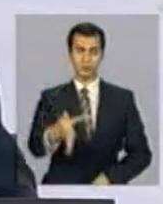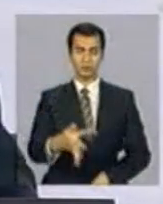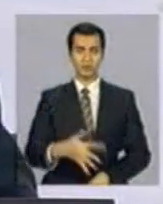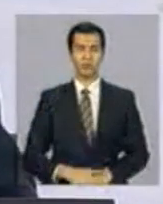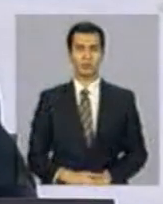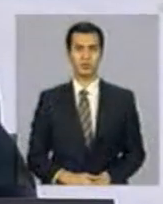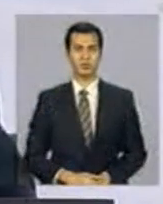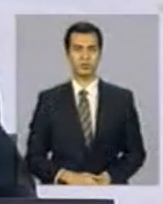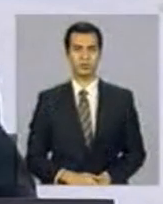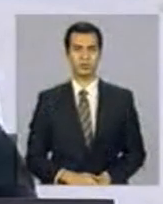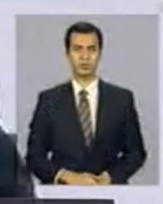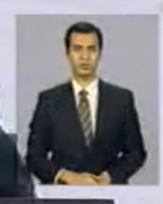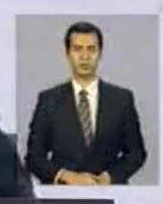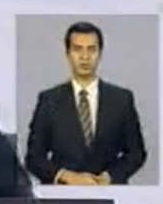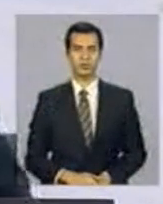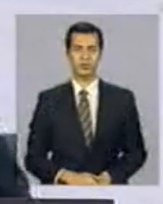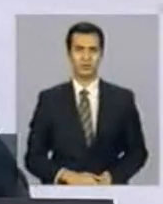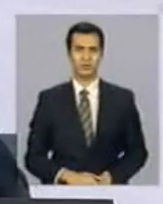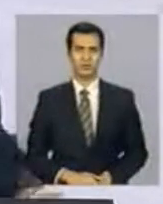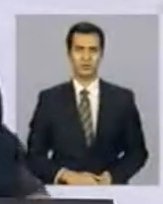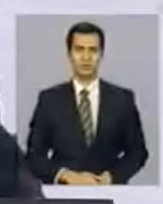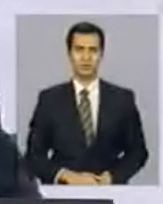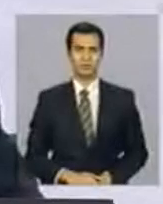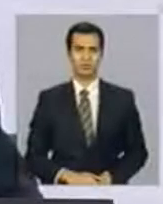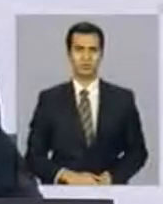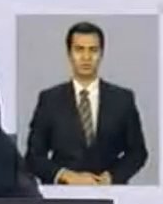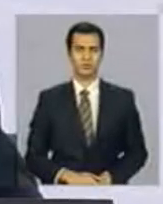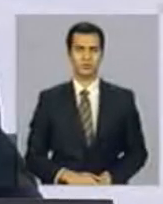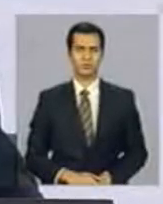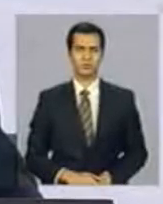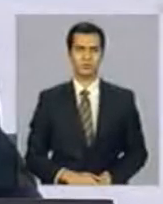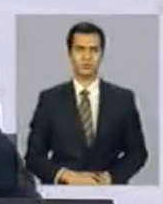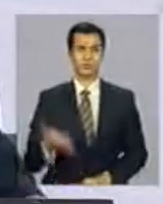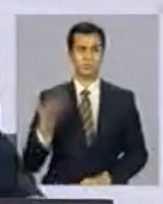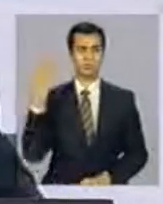encurte a diferença que a história